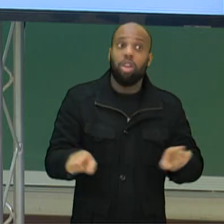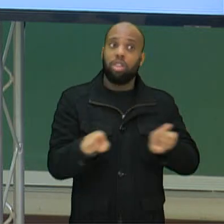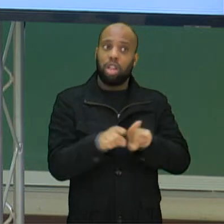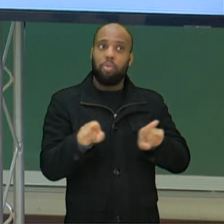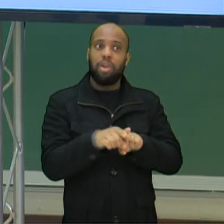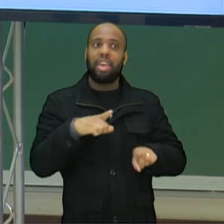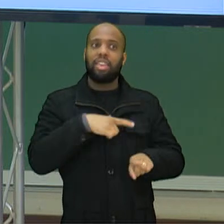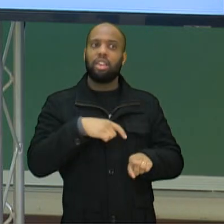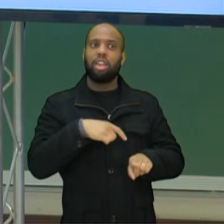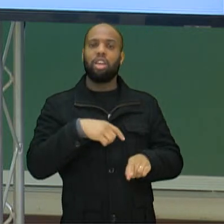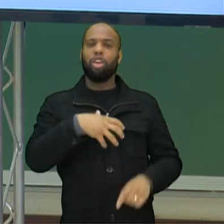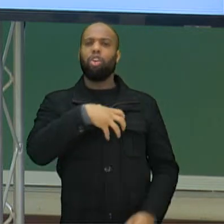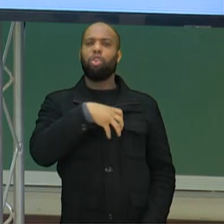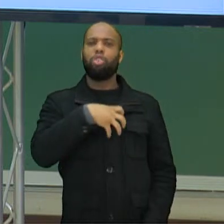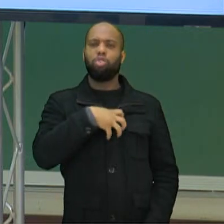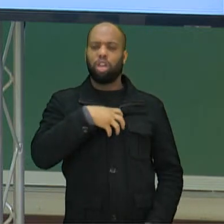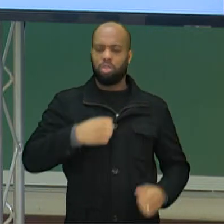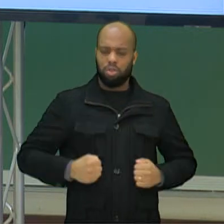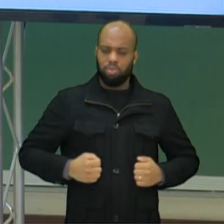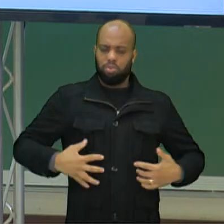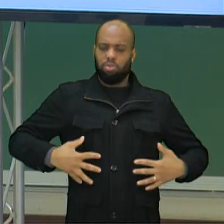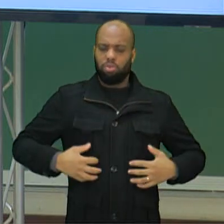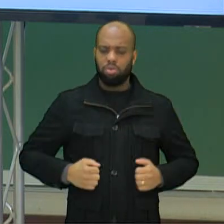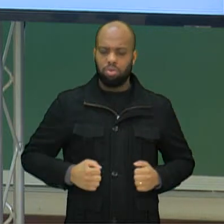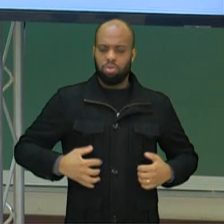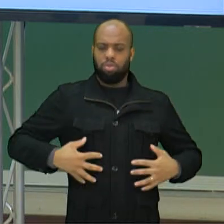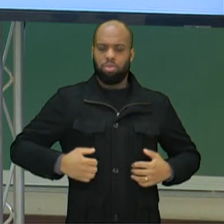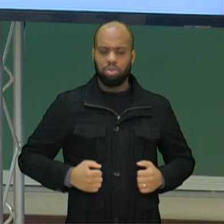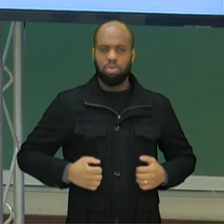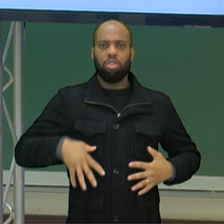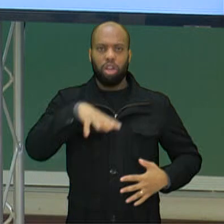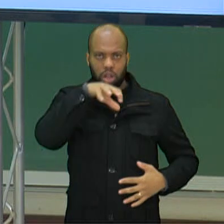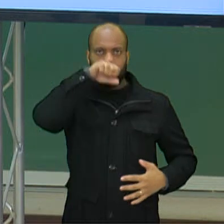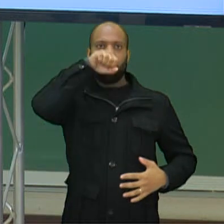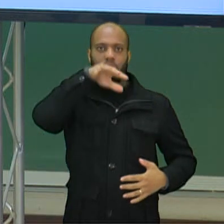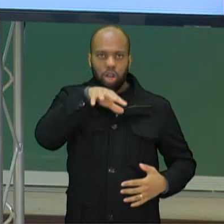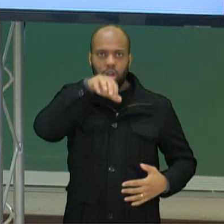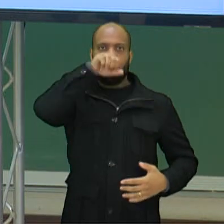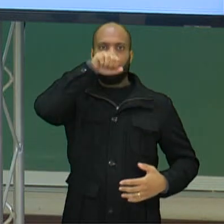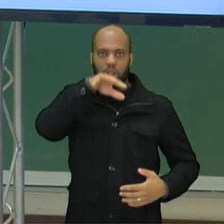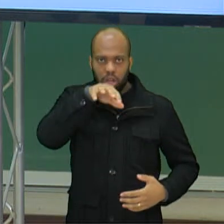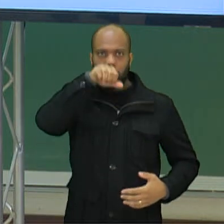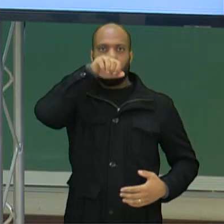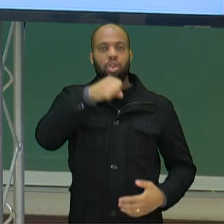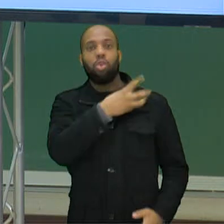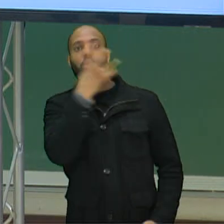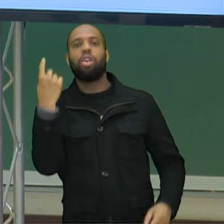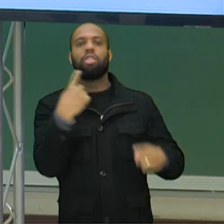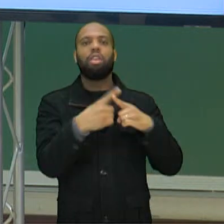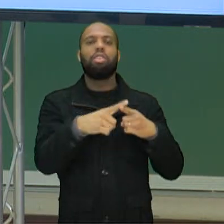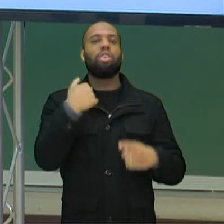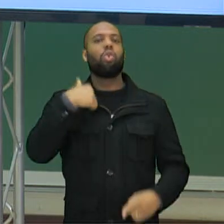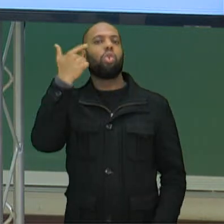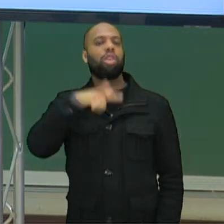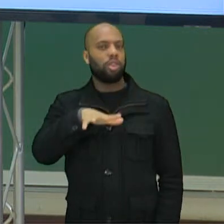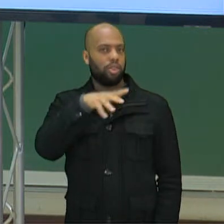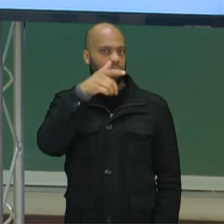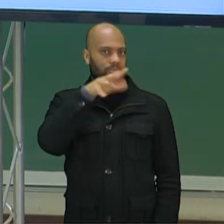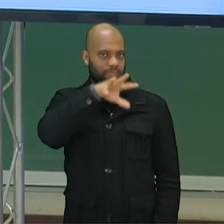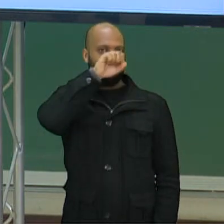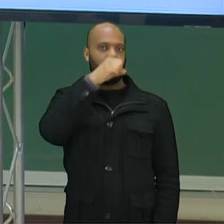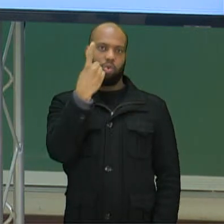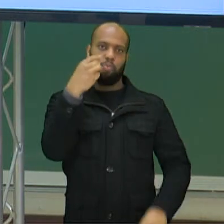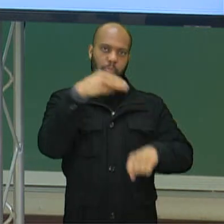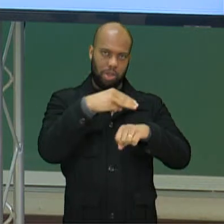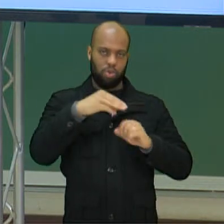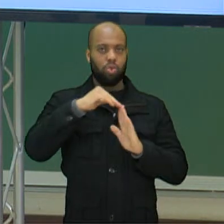frequência respiratória, ou seja, incursões respiratórias por minuto. Quantas vezes eu respiro em um minuto?